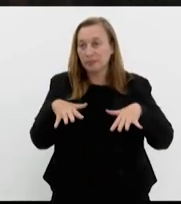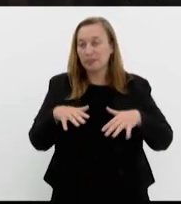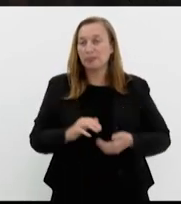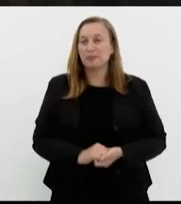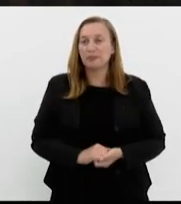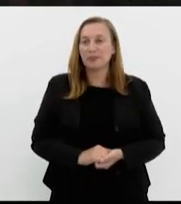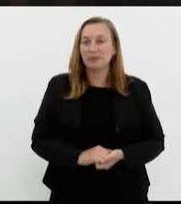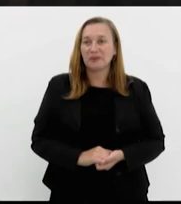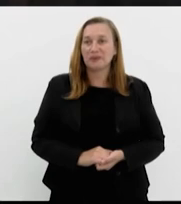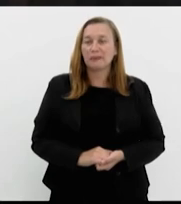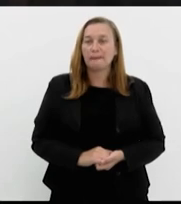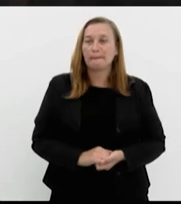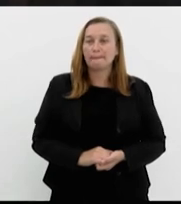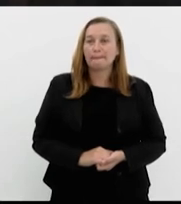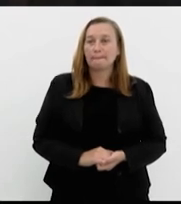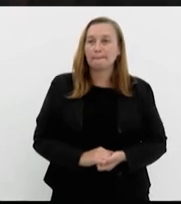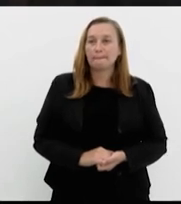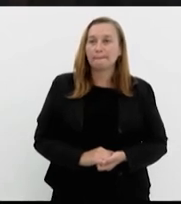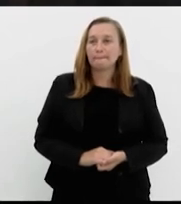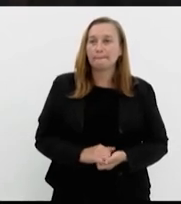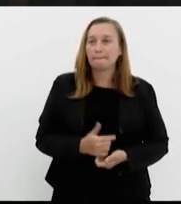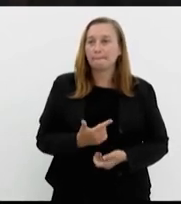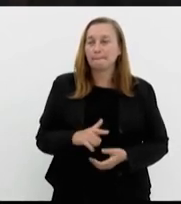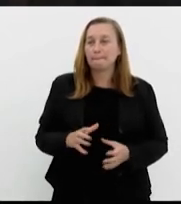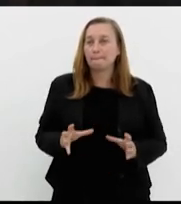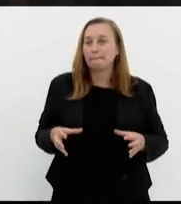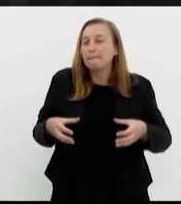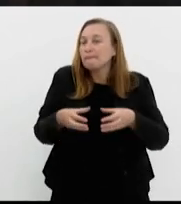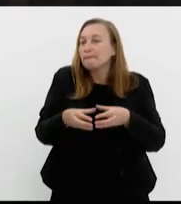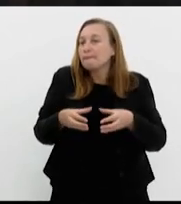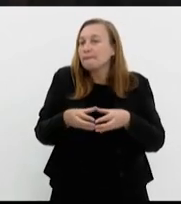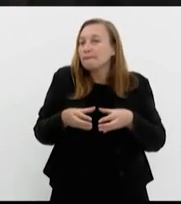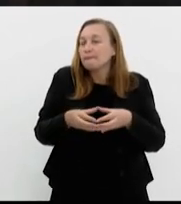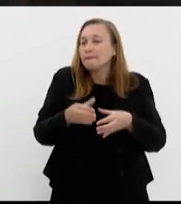possui um conjunto de mulheres